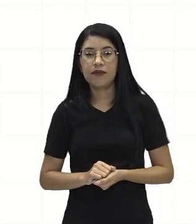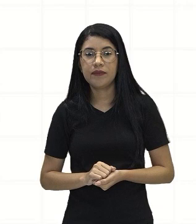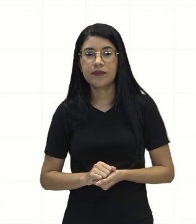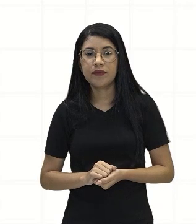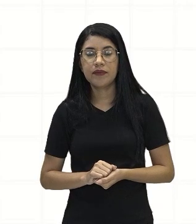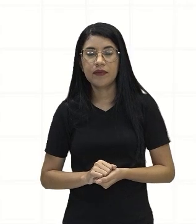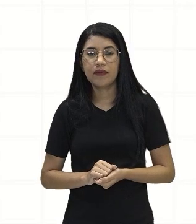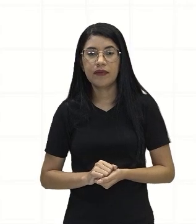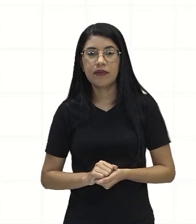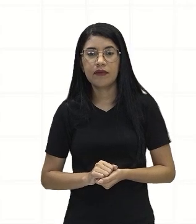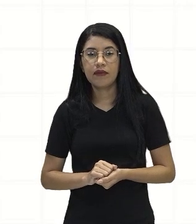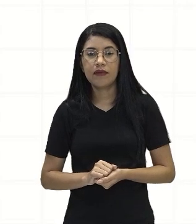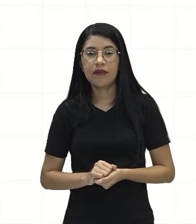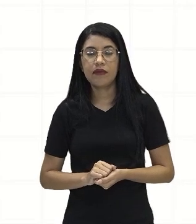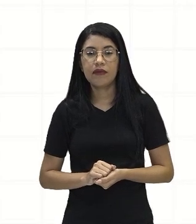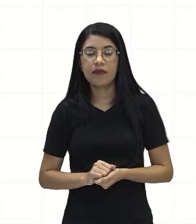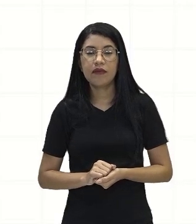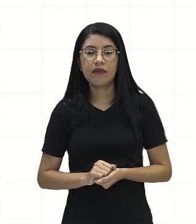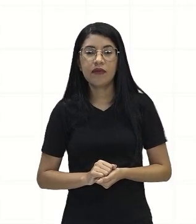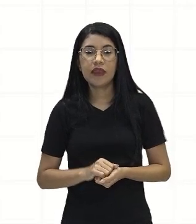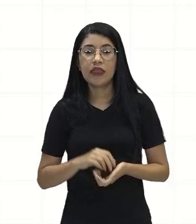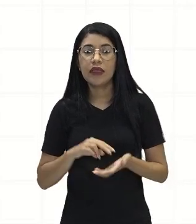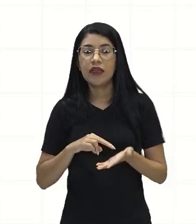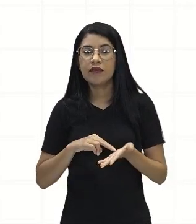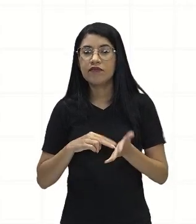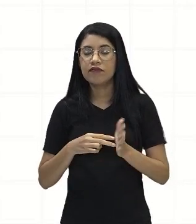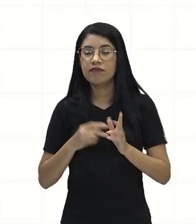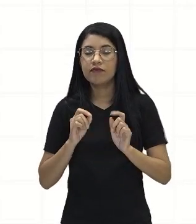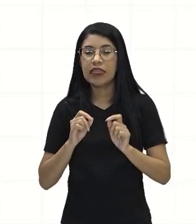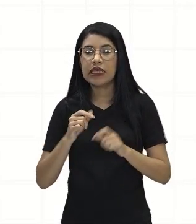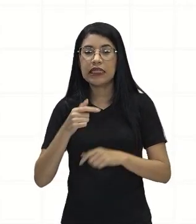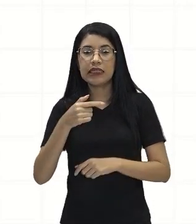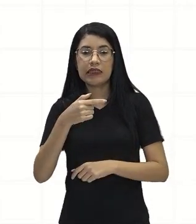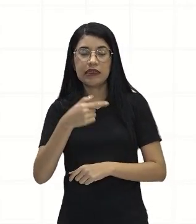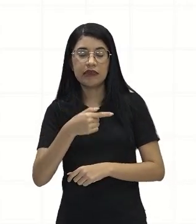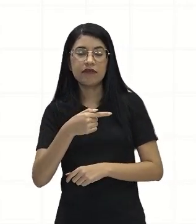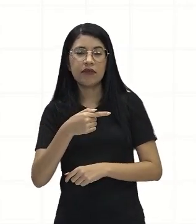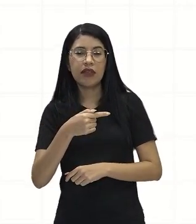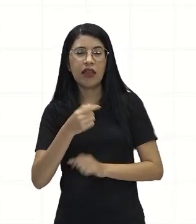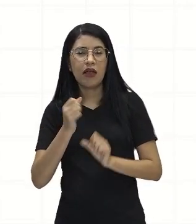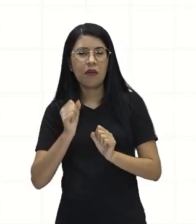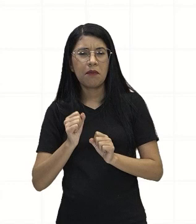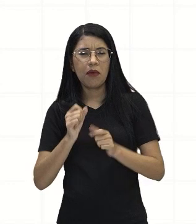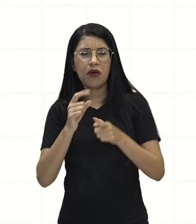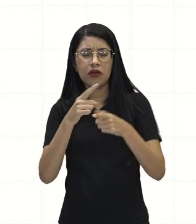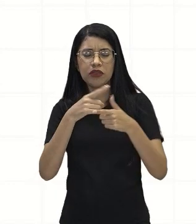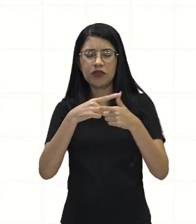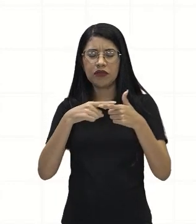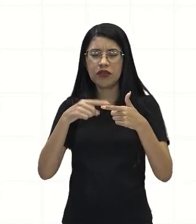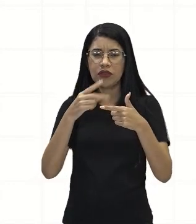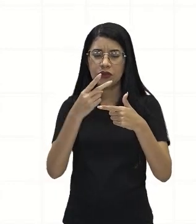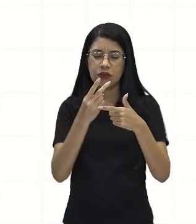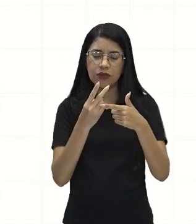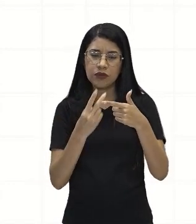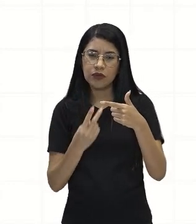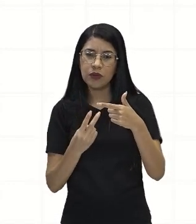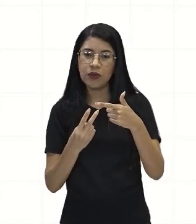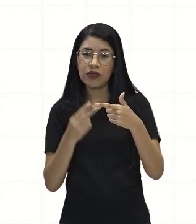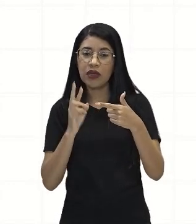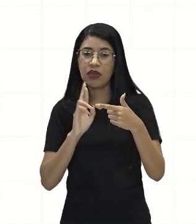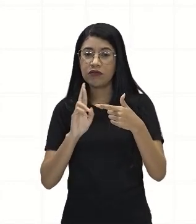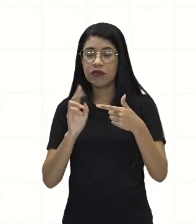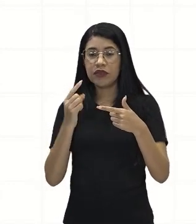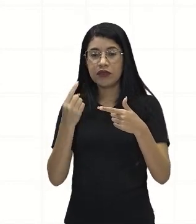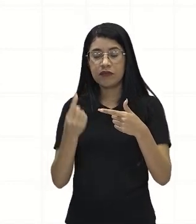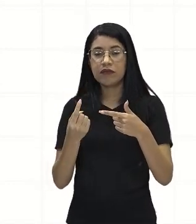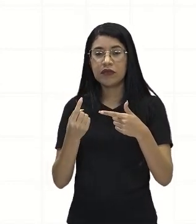para o denominador. Ou seja, olha lá, 7. Vê se dá para dividir. Ó. 2 dividido por 2 dá 1.